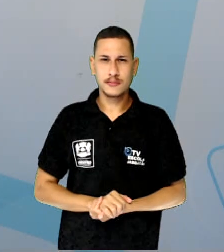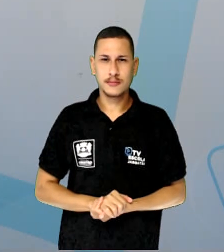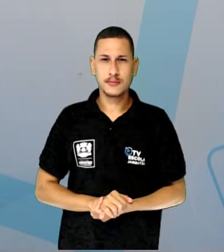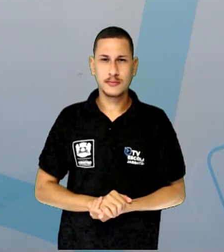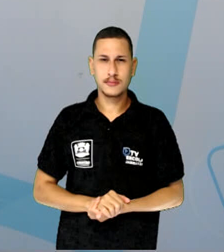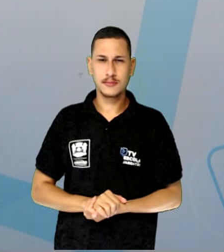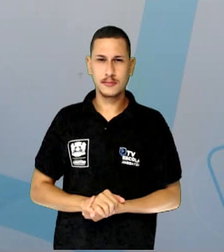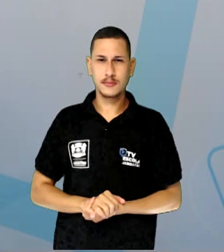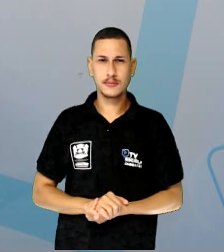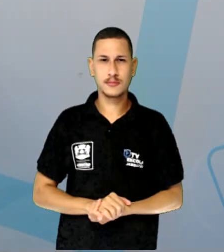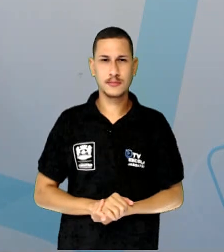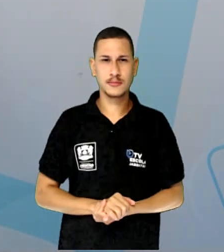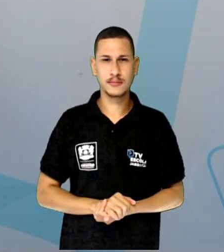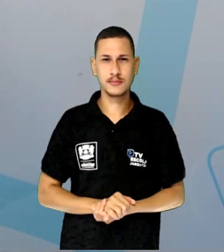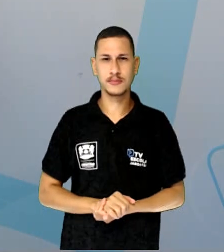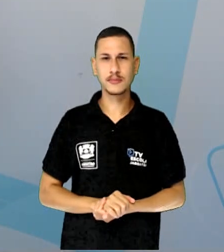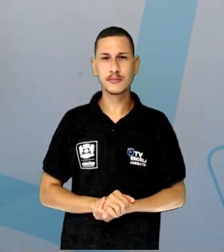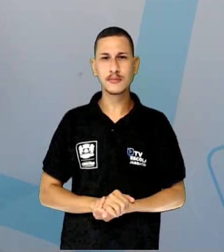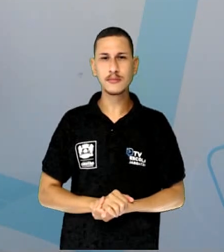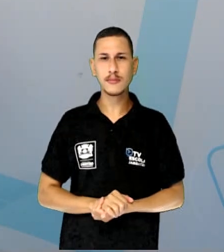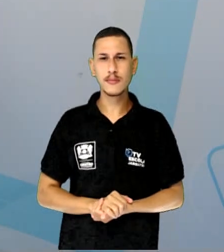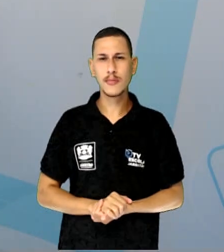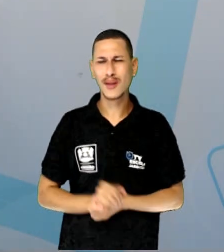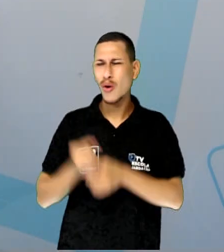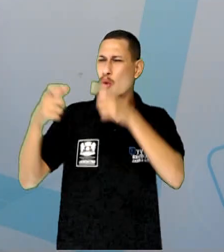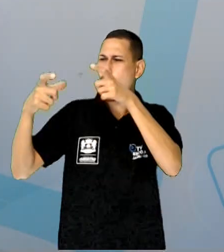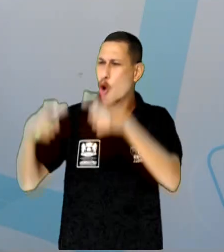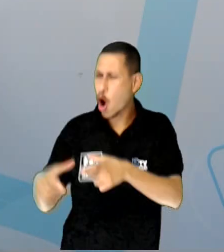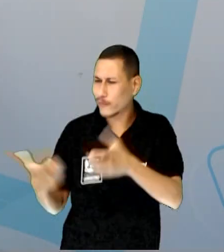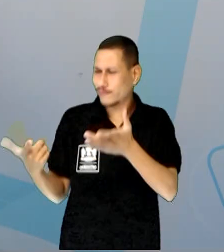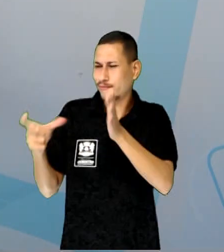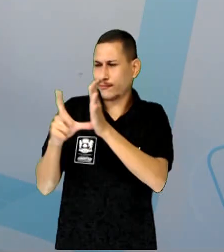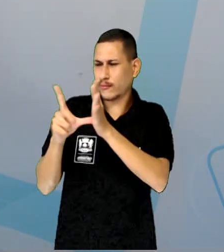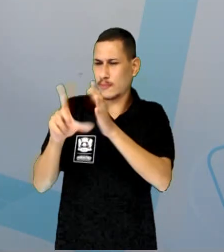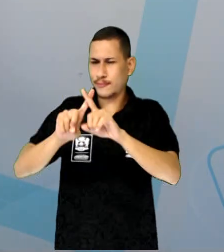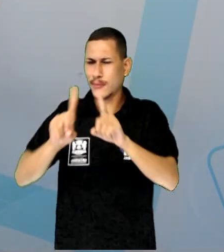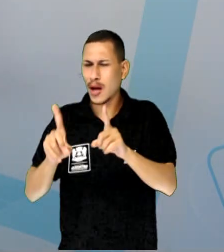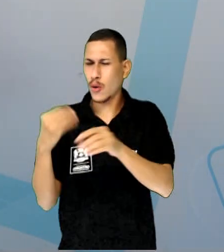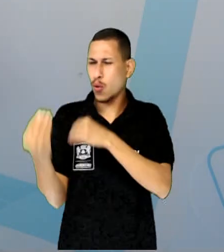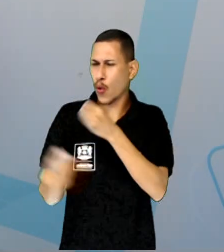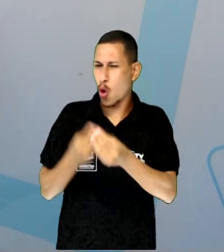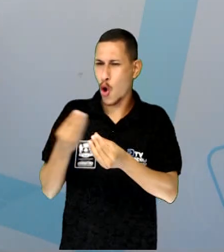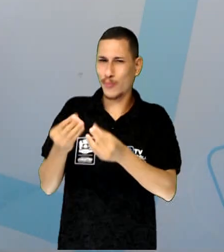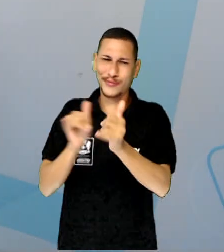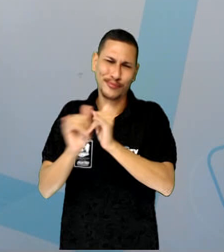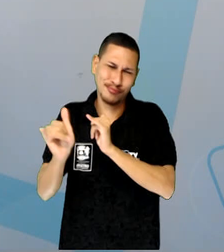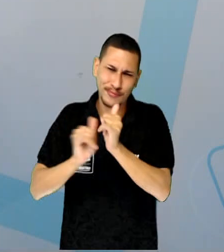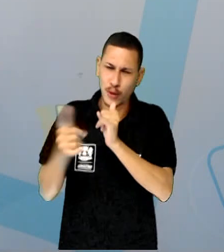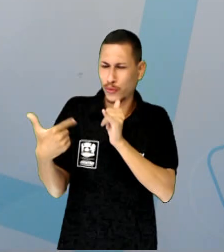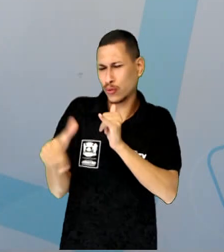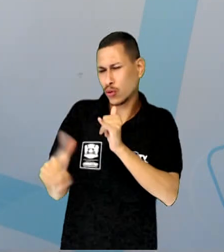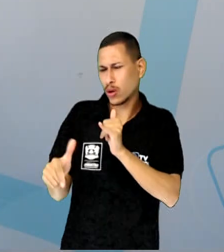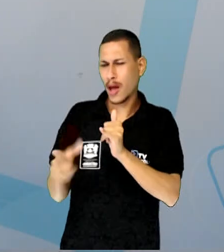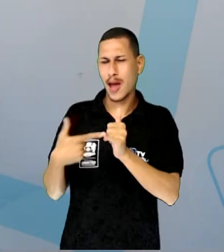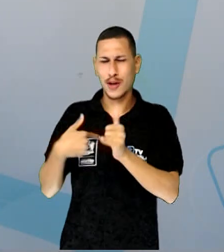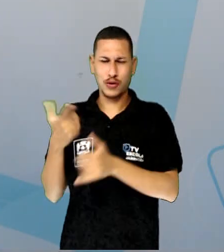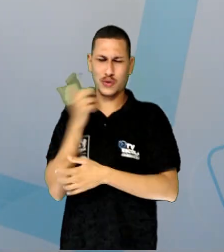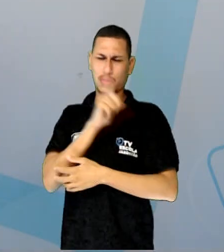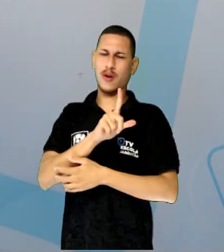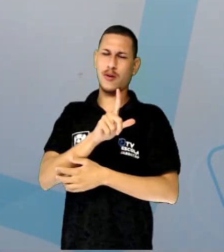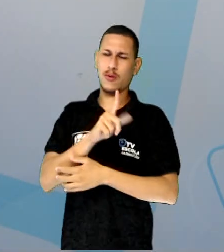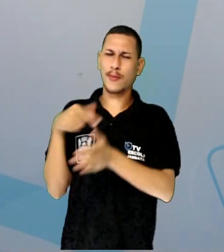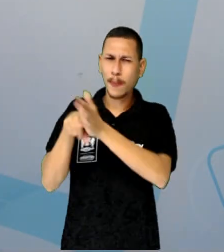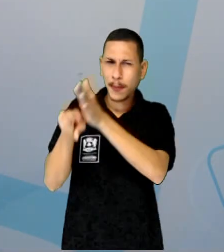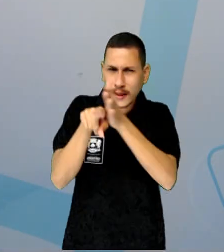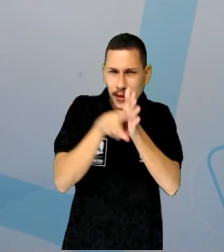eu pesquisaria onde é que é essa loja. Só que como eu não tenho internet, eu não consigo